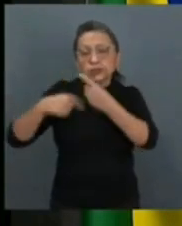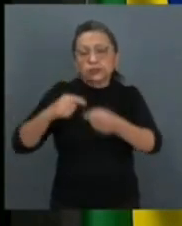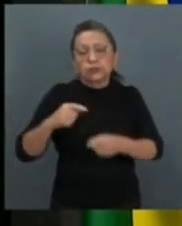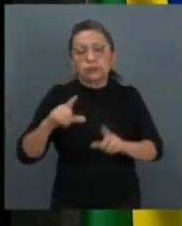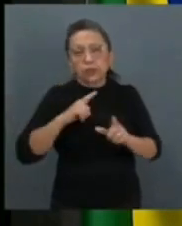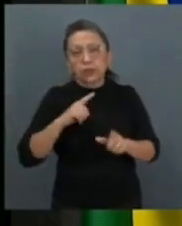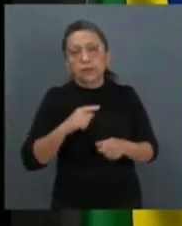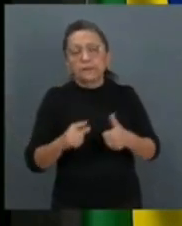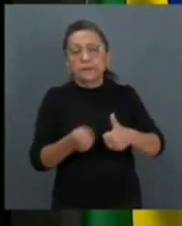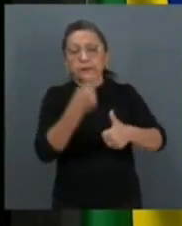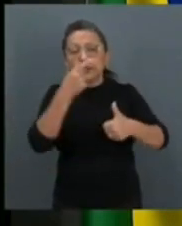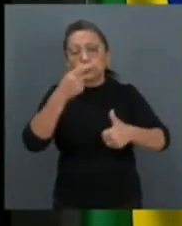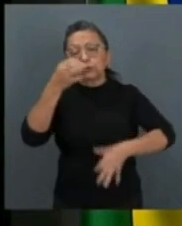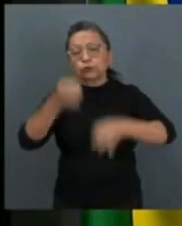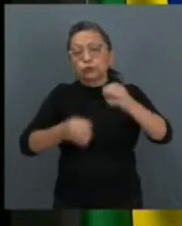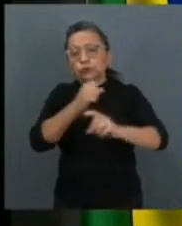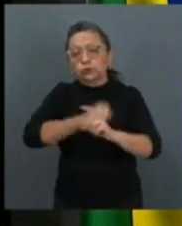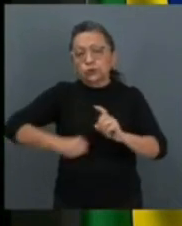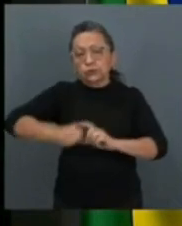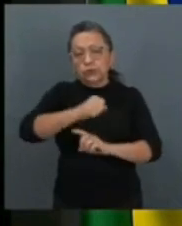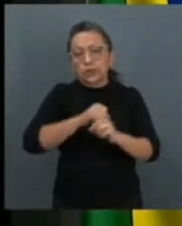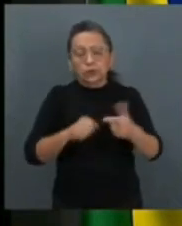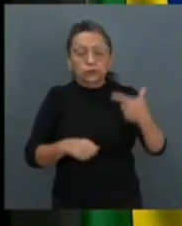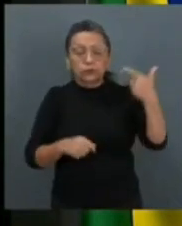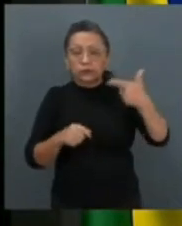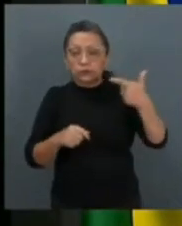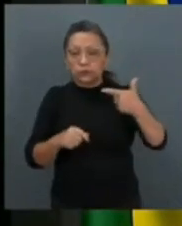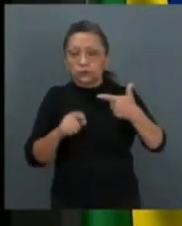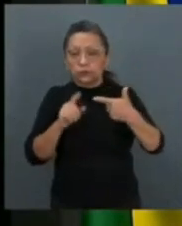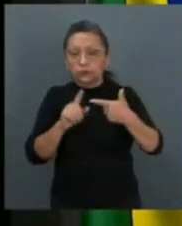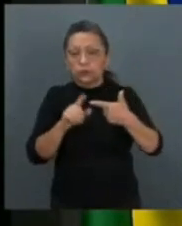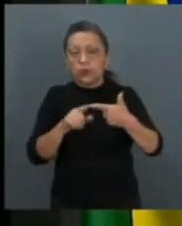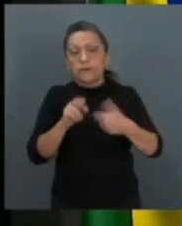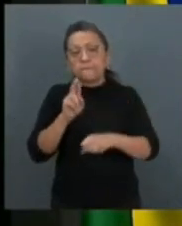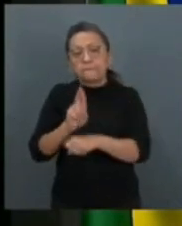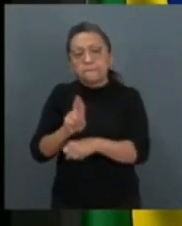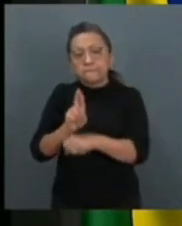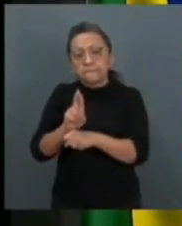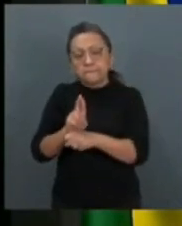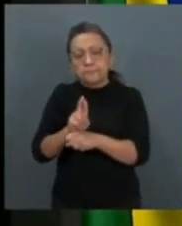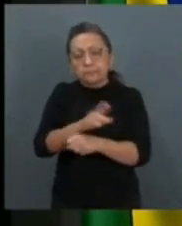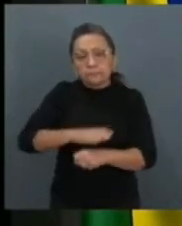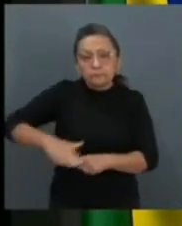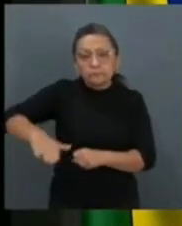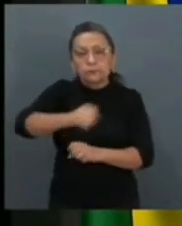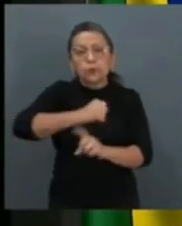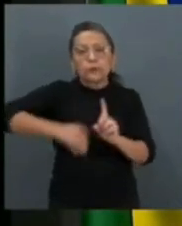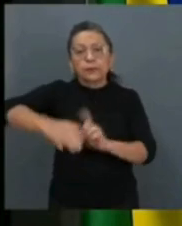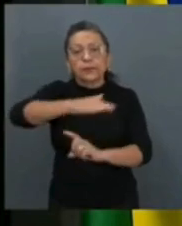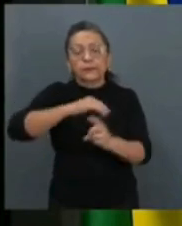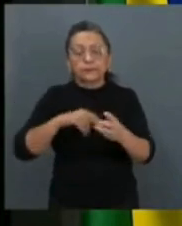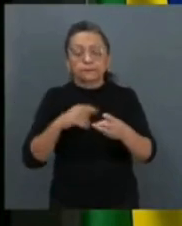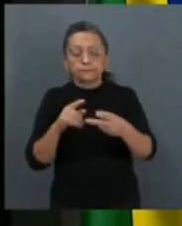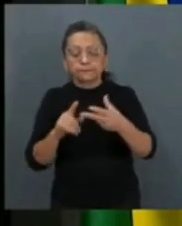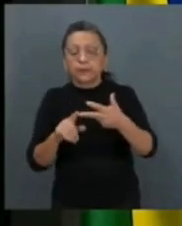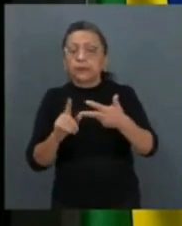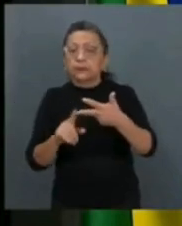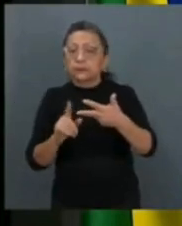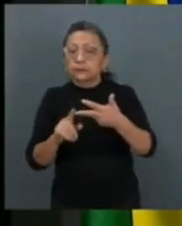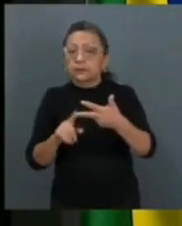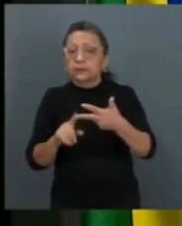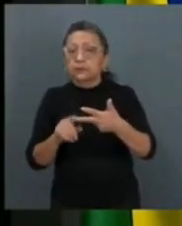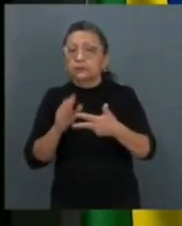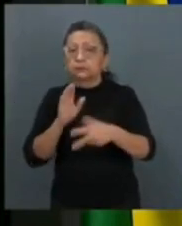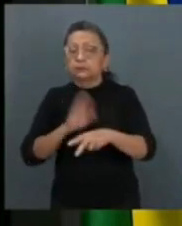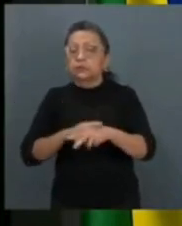Primeiro, justiça social. Segundo, preservação ambiental. E terceiro,